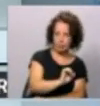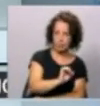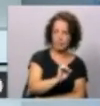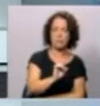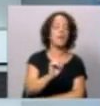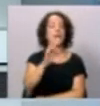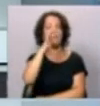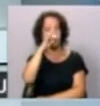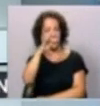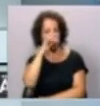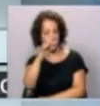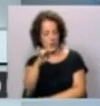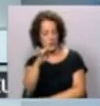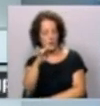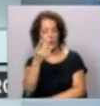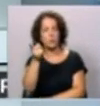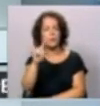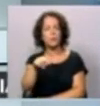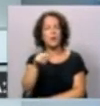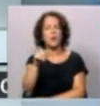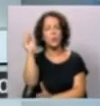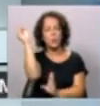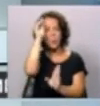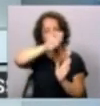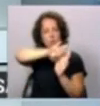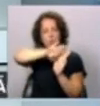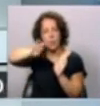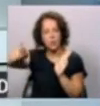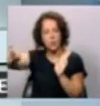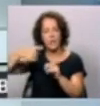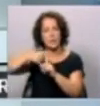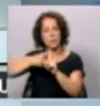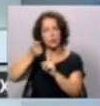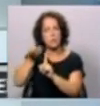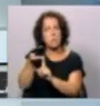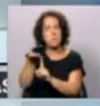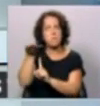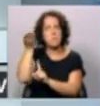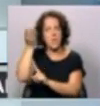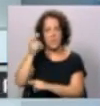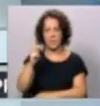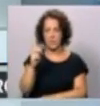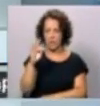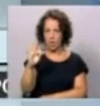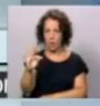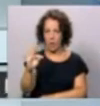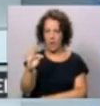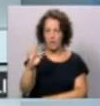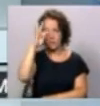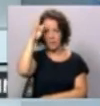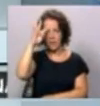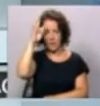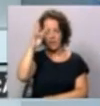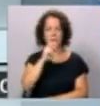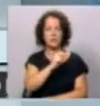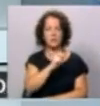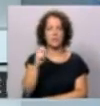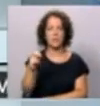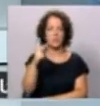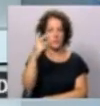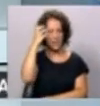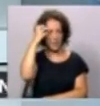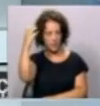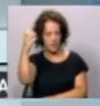do Castelo, para as regiões do interior, temperaturas ligeiramente mais elevadas, com 34 em Braga, 33 em Vila Real